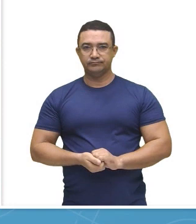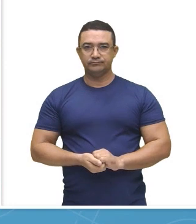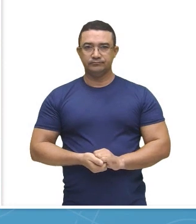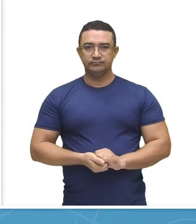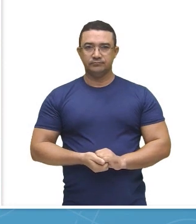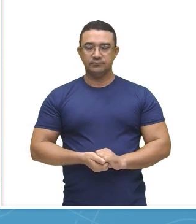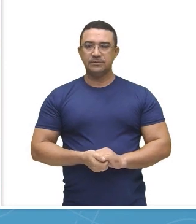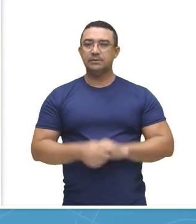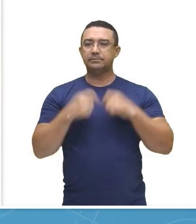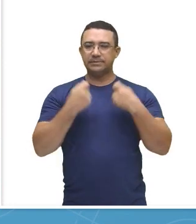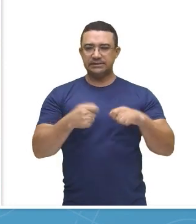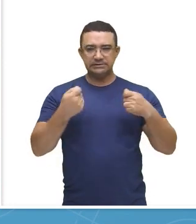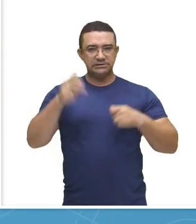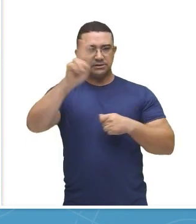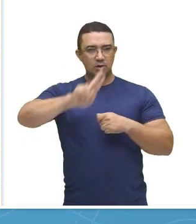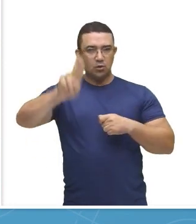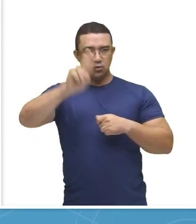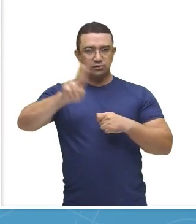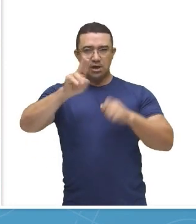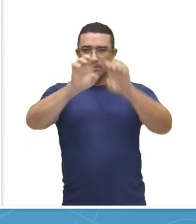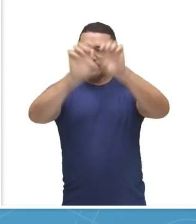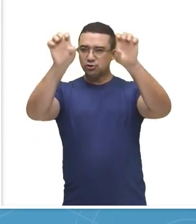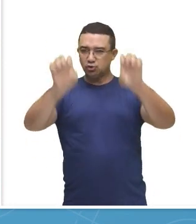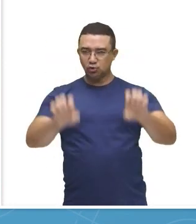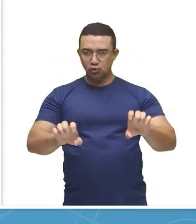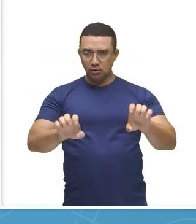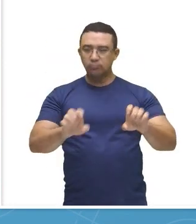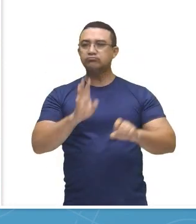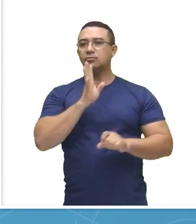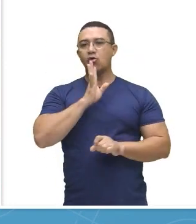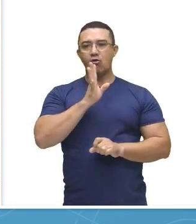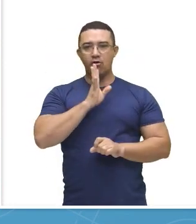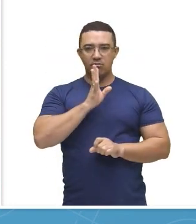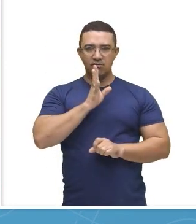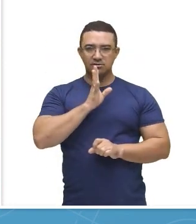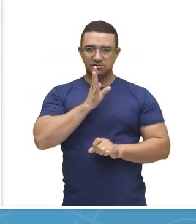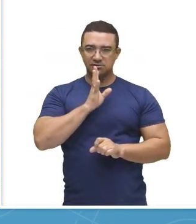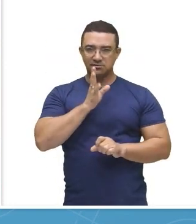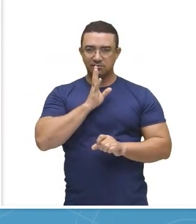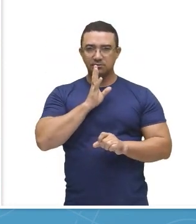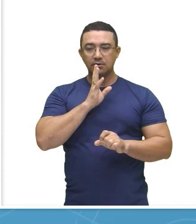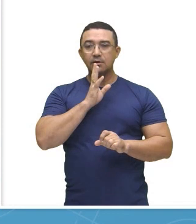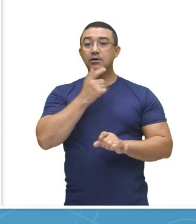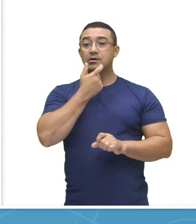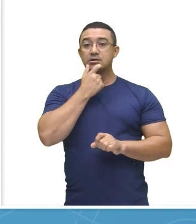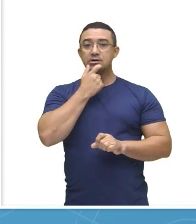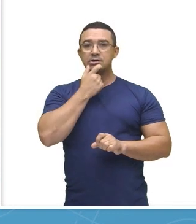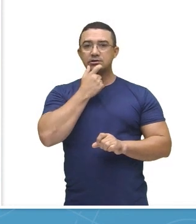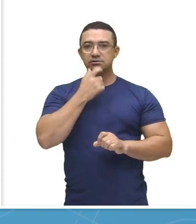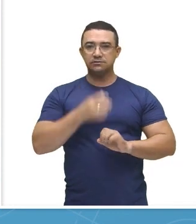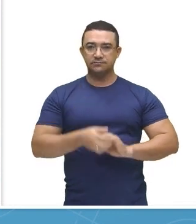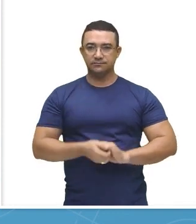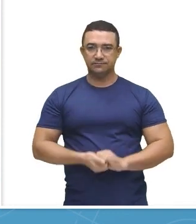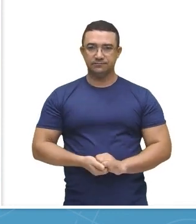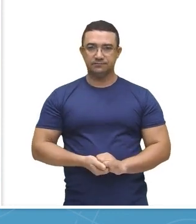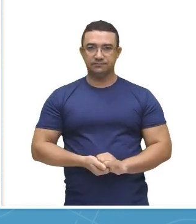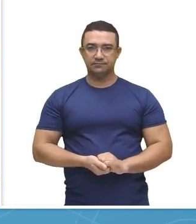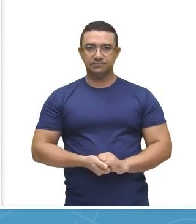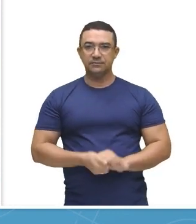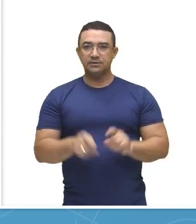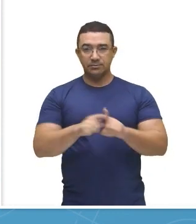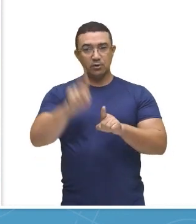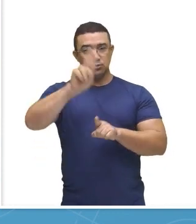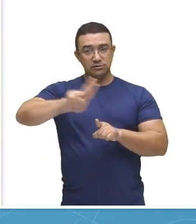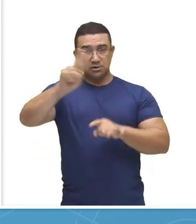vocês vão usar uma estrutura bem conhecida na língua inglesa chamada future, com aquele verbo famosíssimo que é o to be